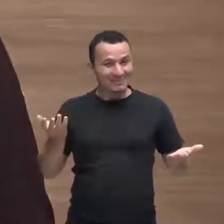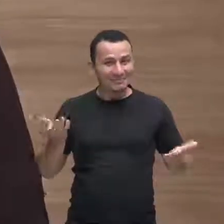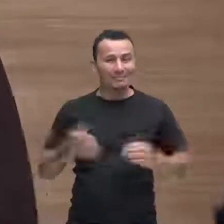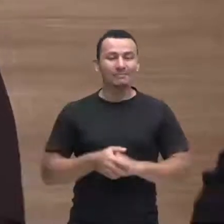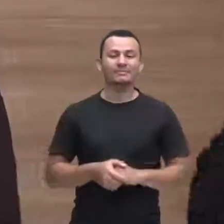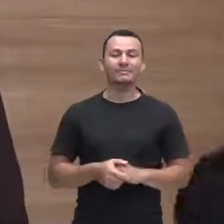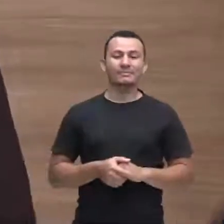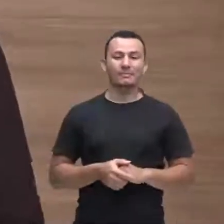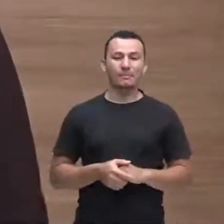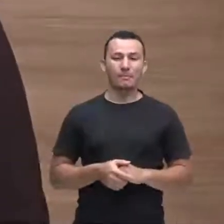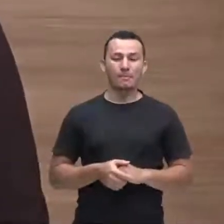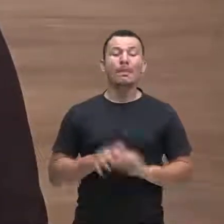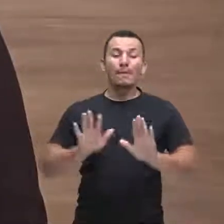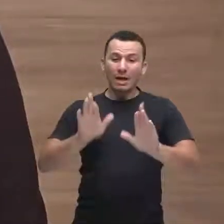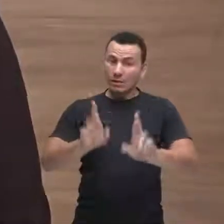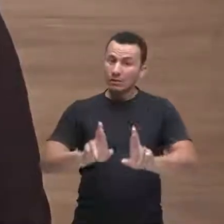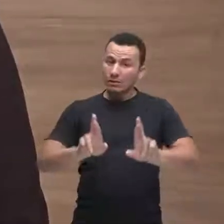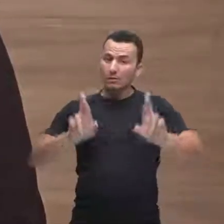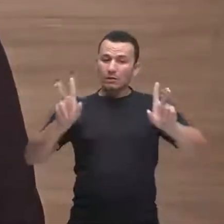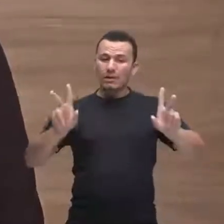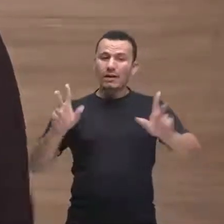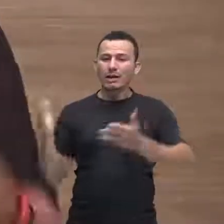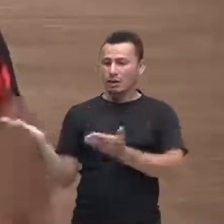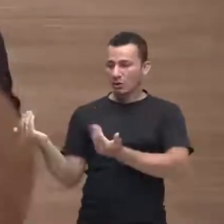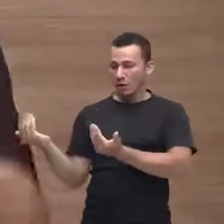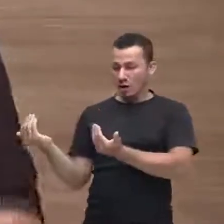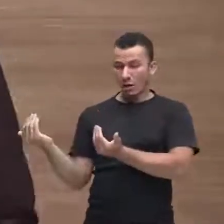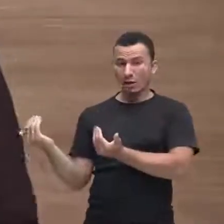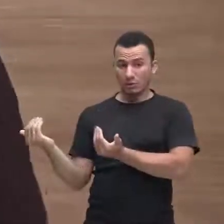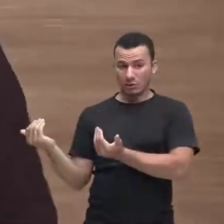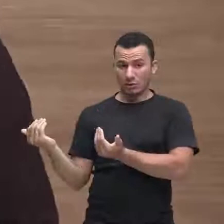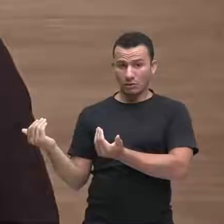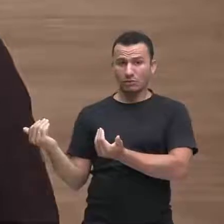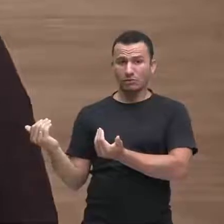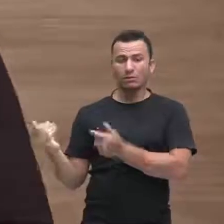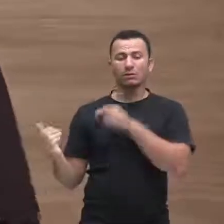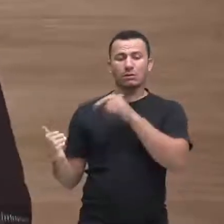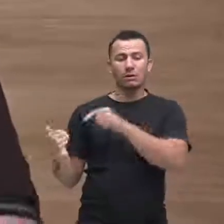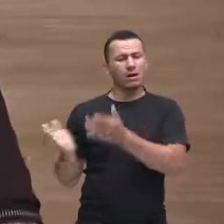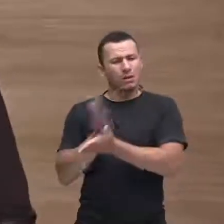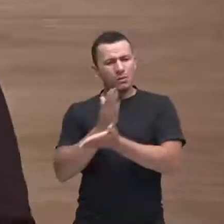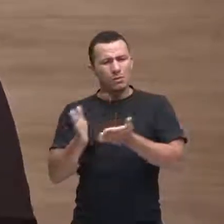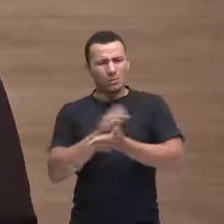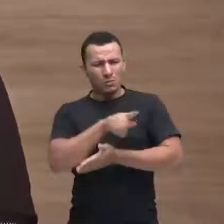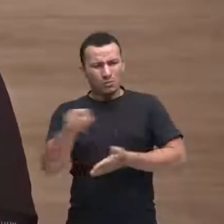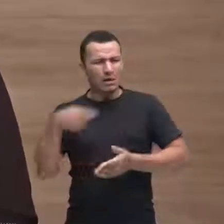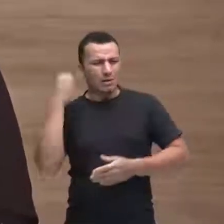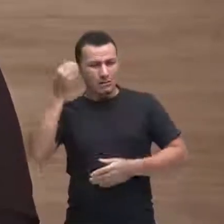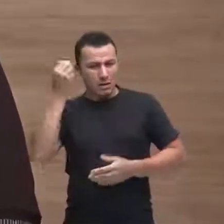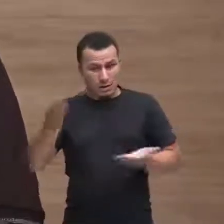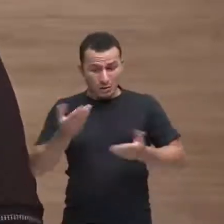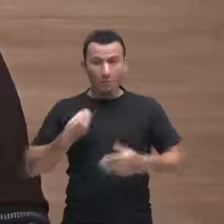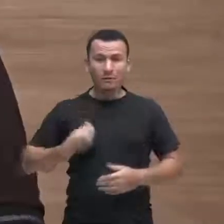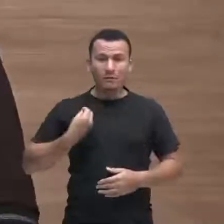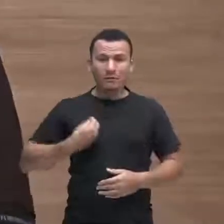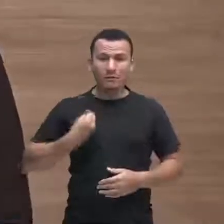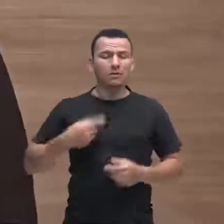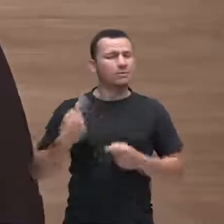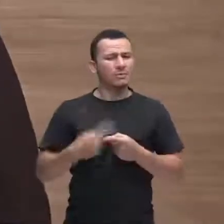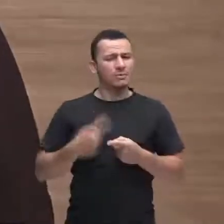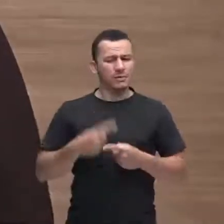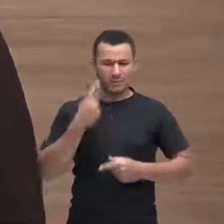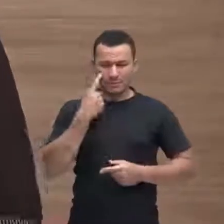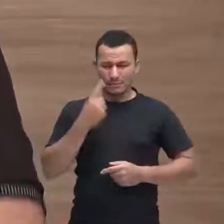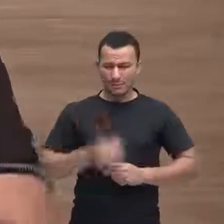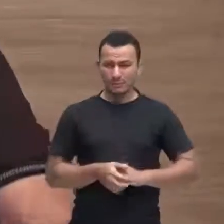é? A diferença para a adolescência, a diferença daquilo que alguns de vocês estão vivendo, não é? Porque é o seguinte,